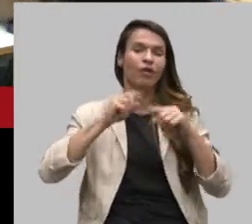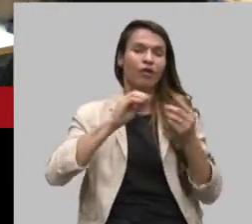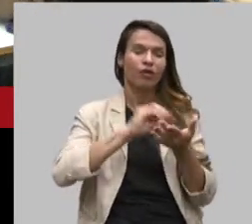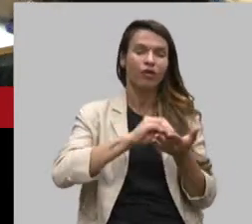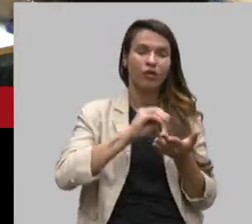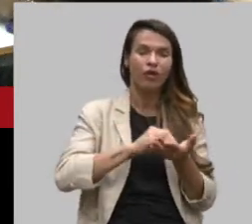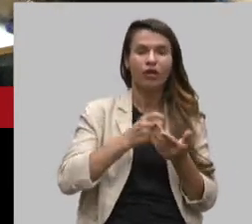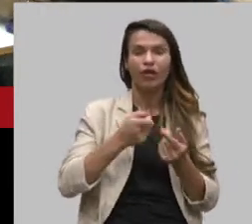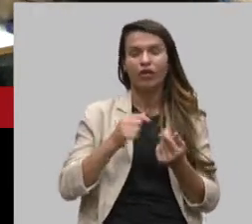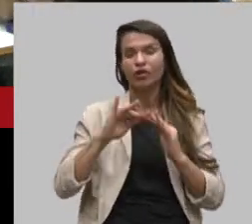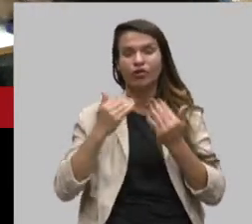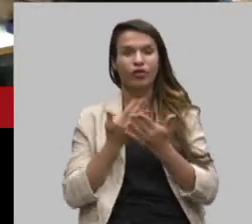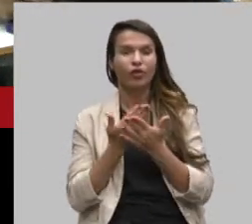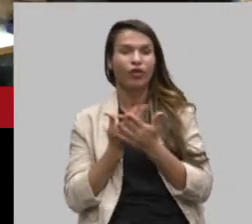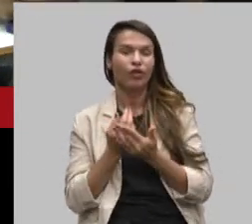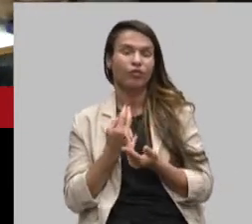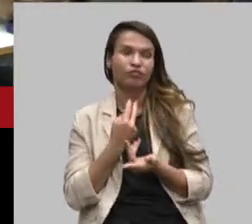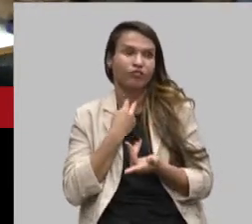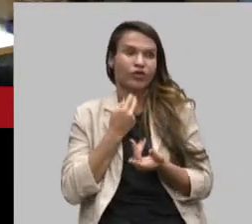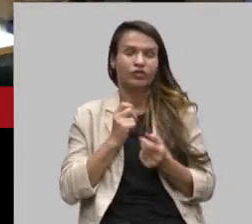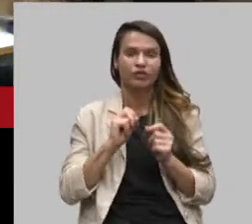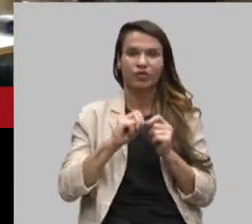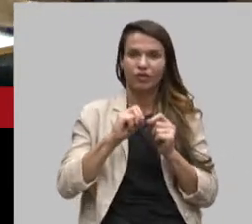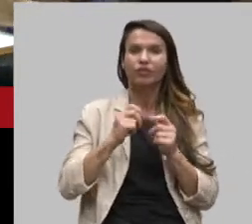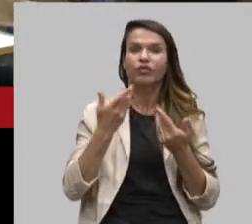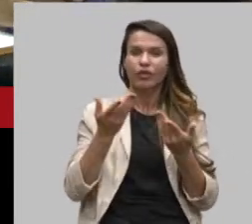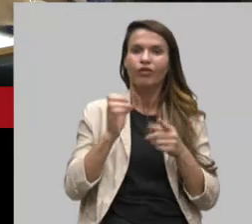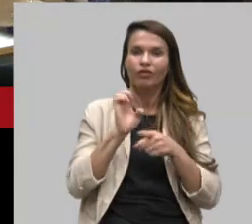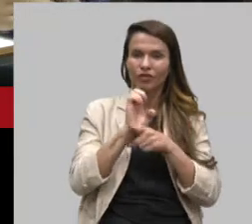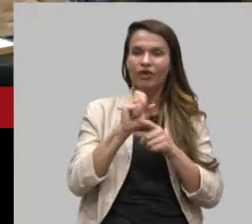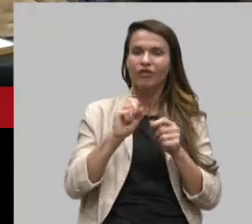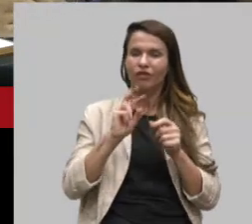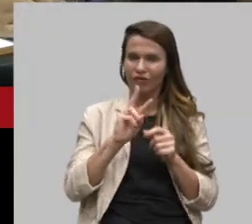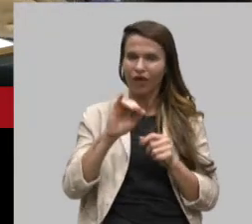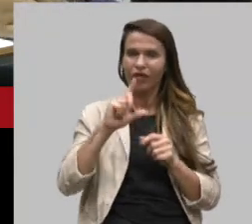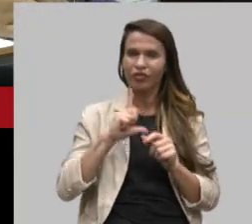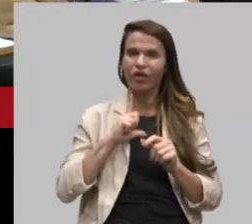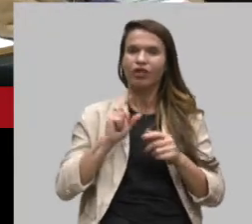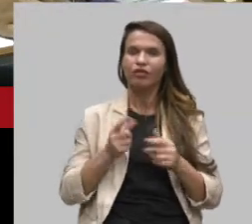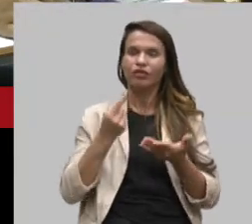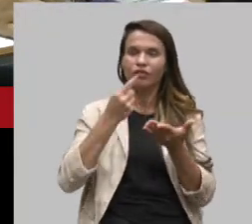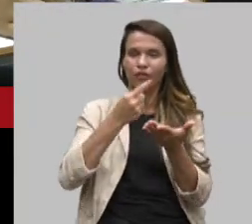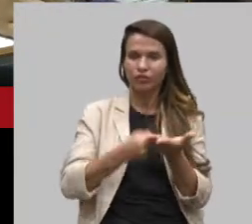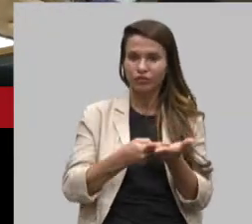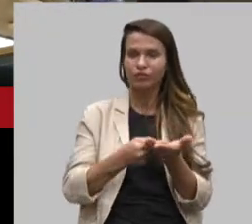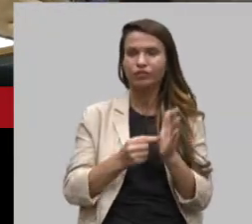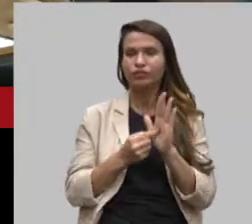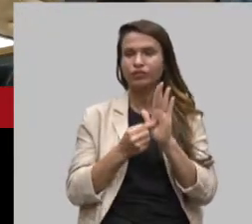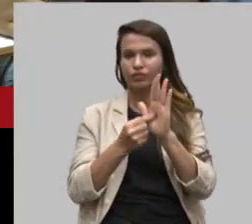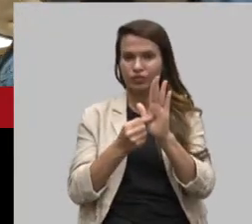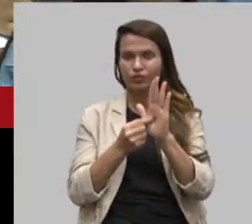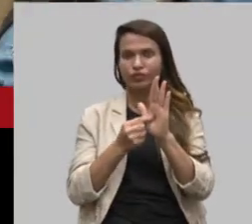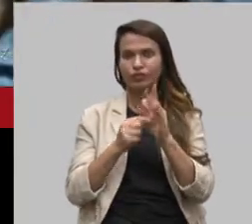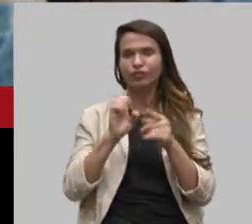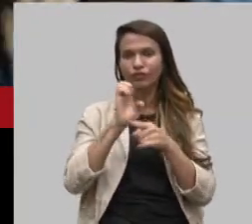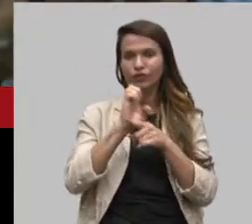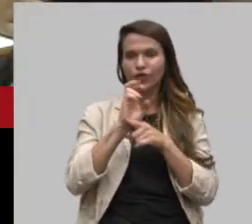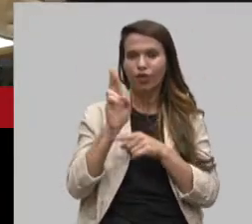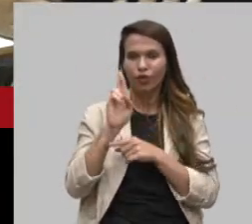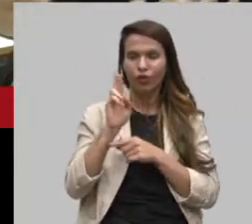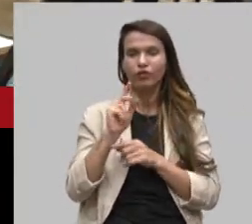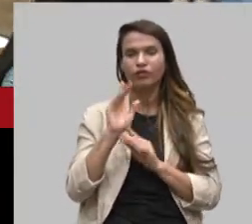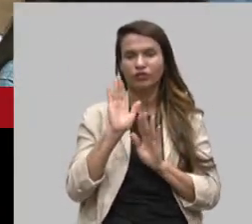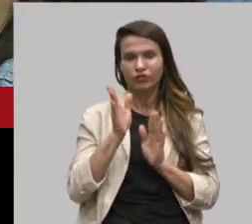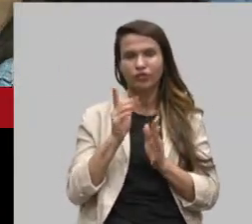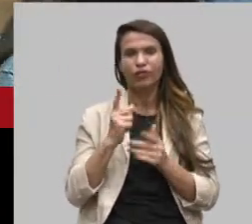estado que vai fazer isso então eu vou tirar um exemplo que é mostrado no estado de Roraima foi aplicado isso